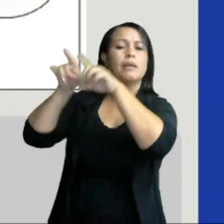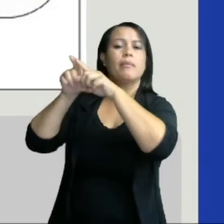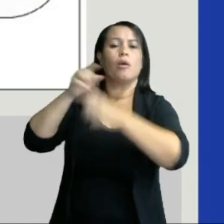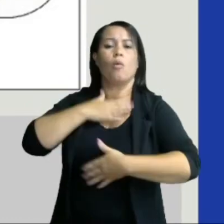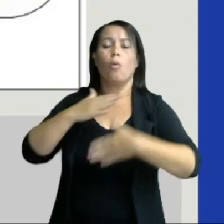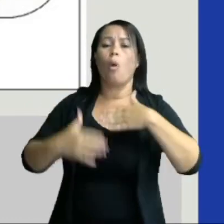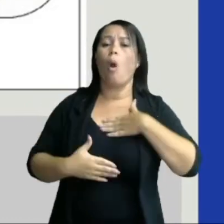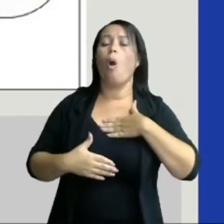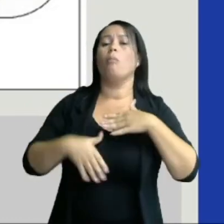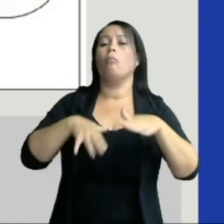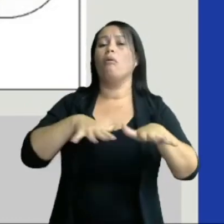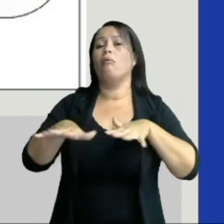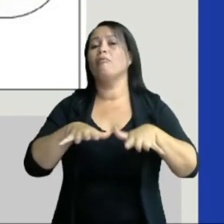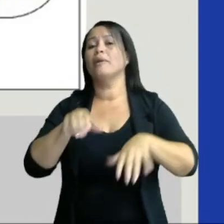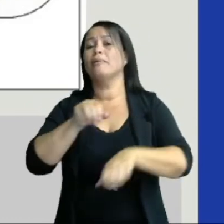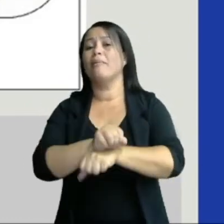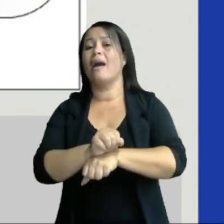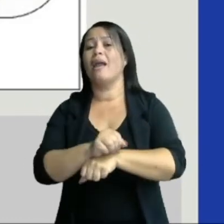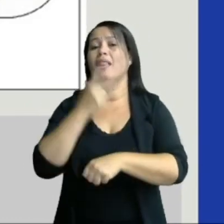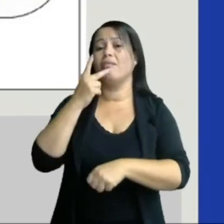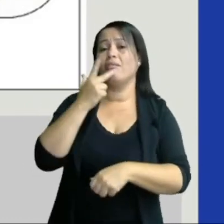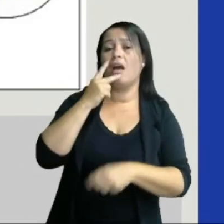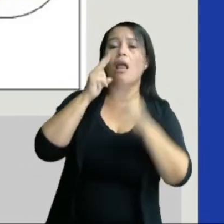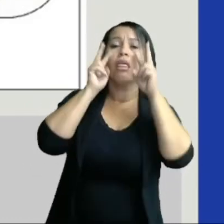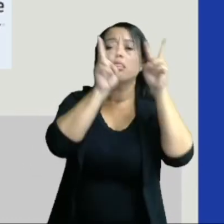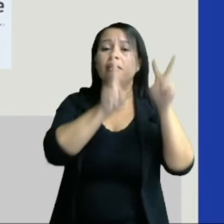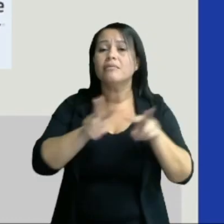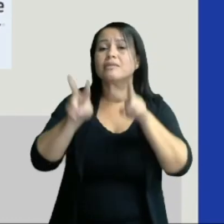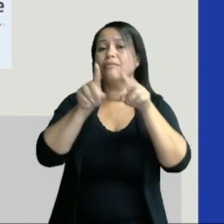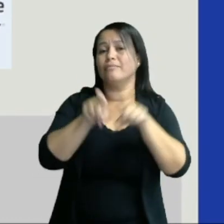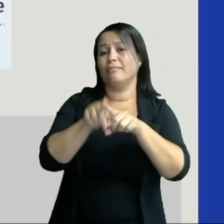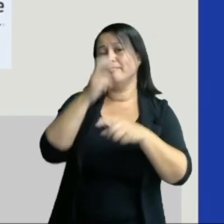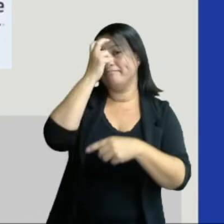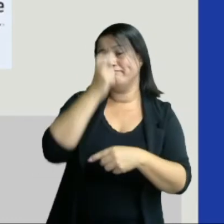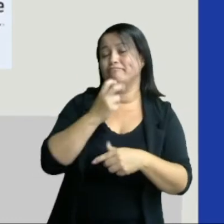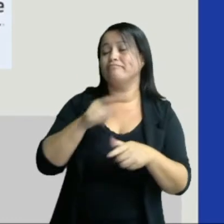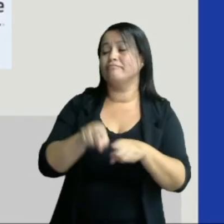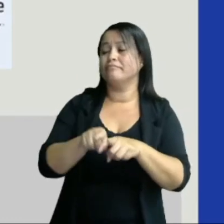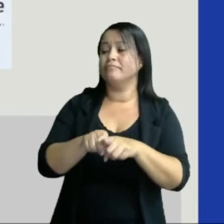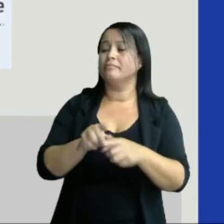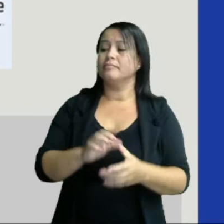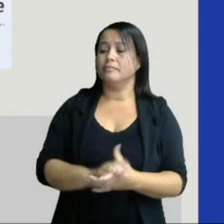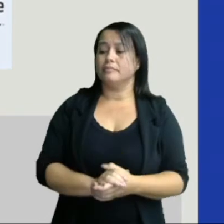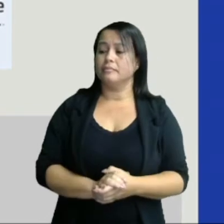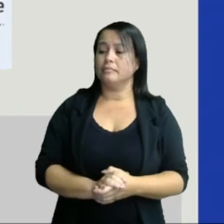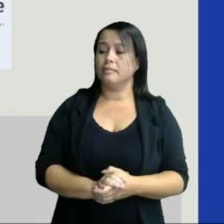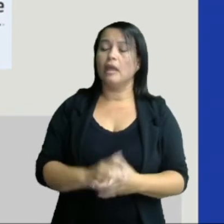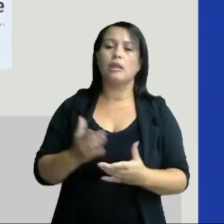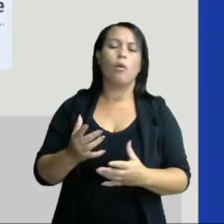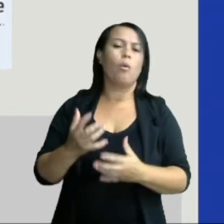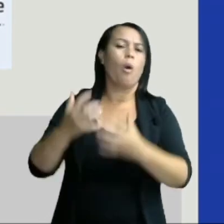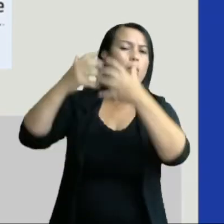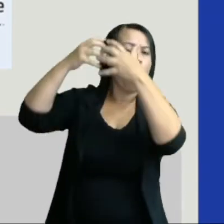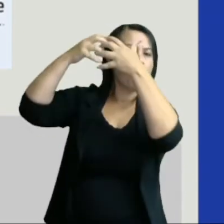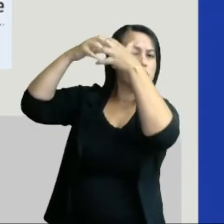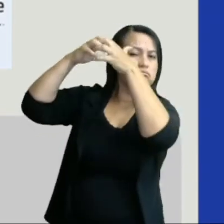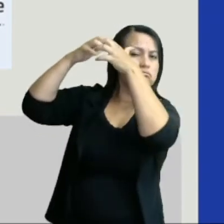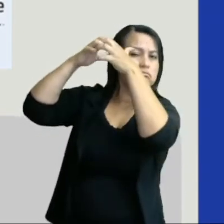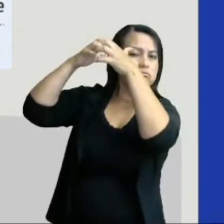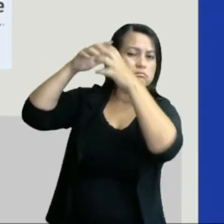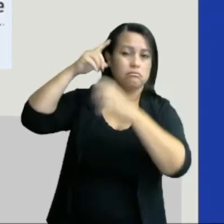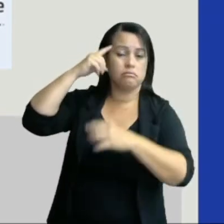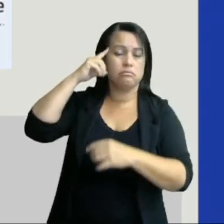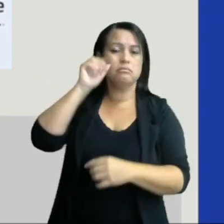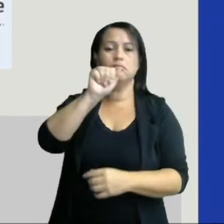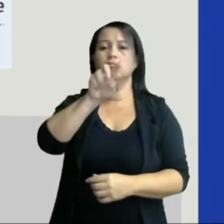corpo, ou da fala, ou da visão. Bem, esse acidente vascular cerebral, a